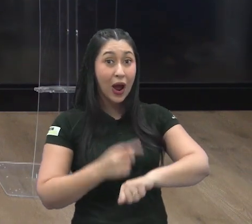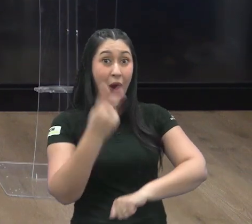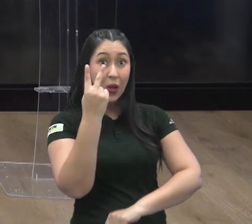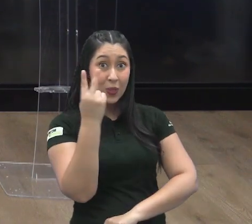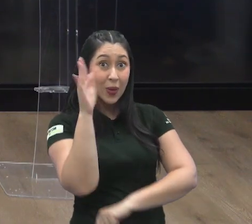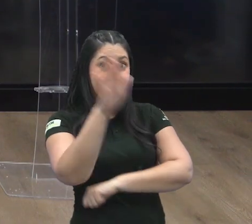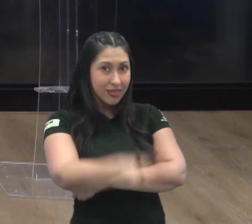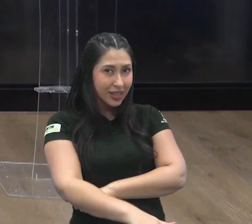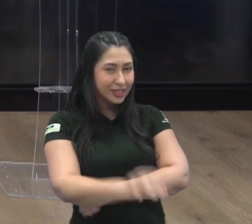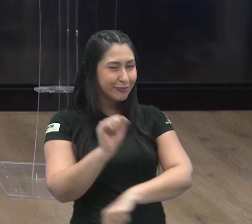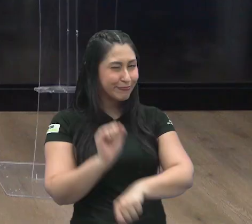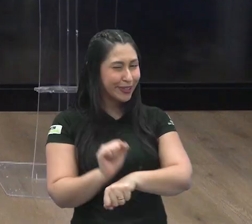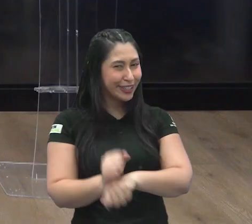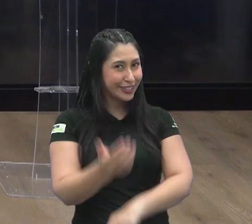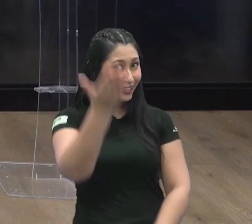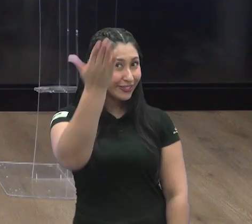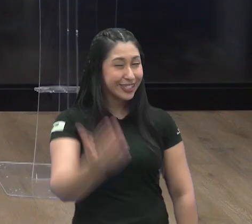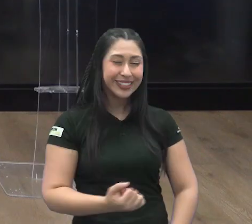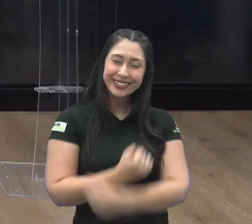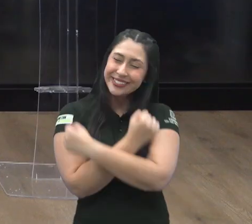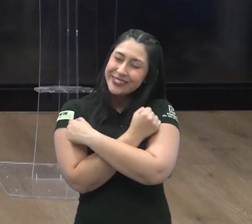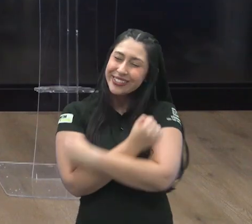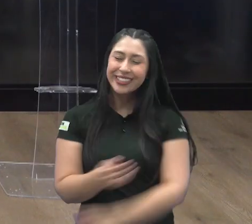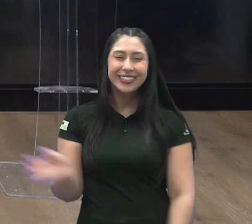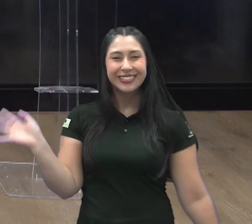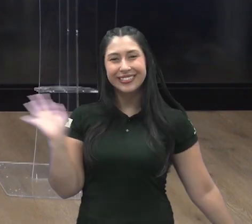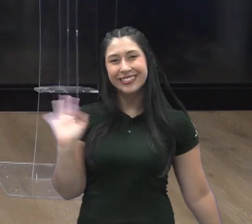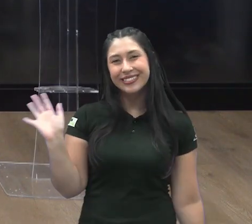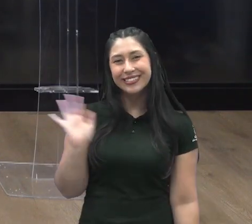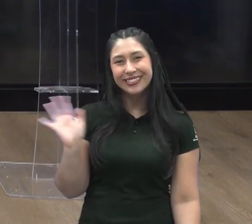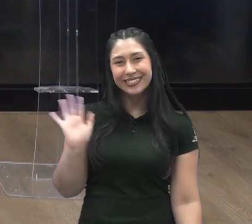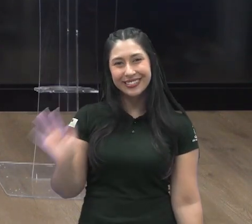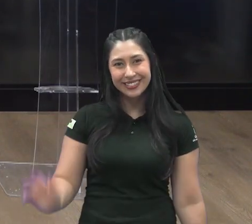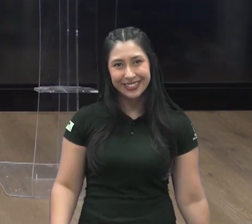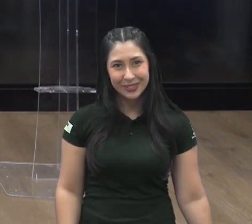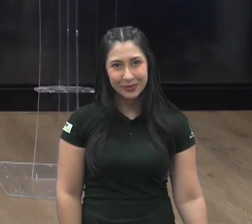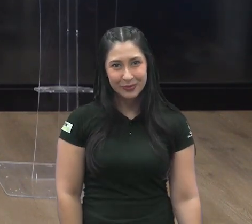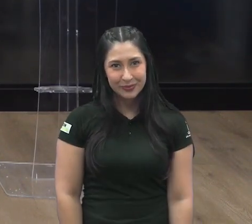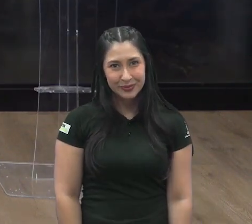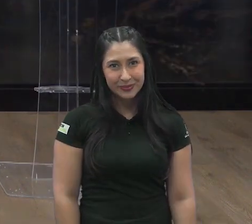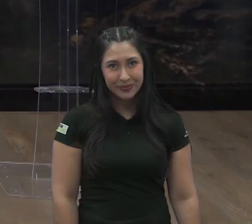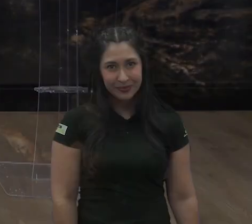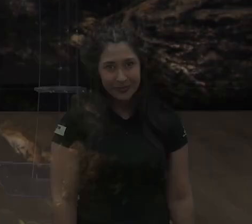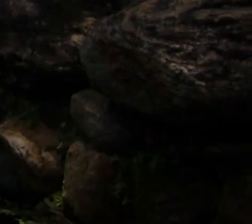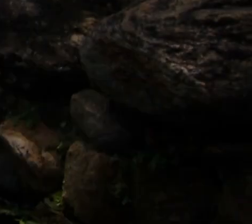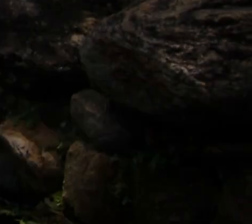aqui a partir das 2 horas da tarde te esperando, viu? Um abraço, até amanhã!